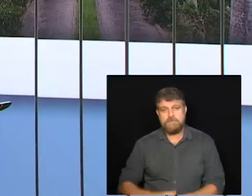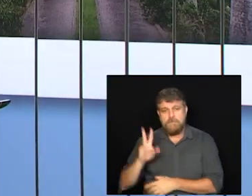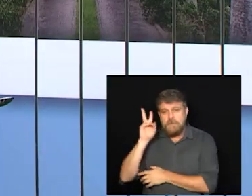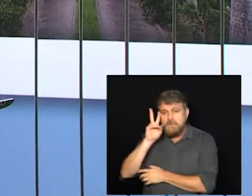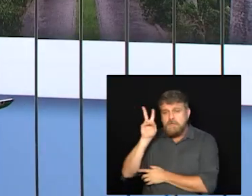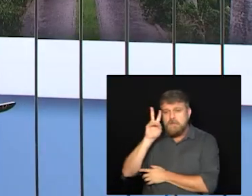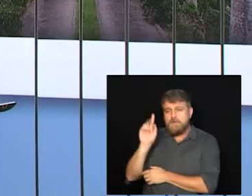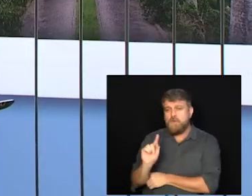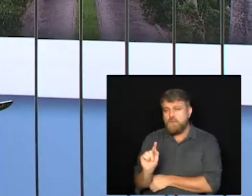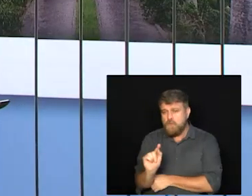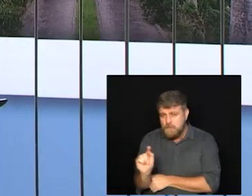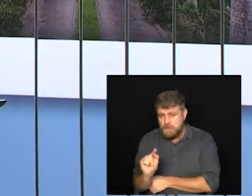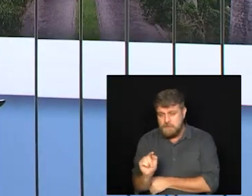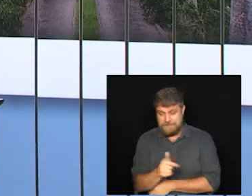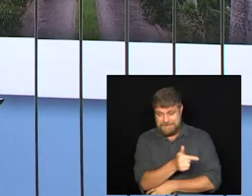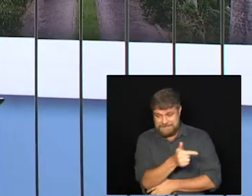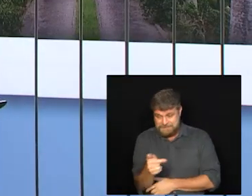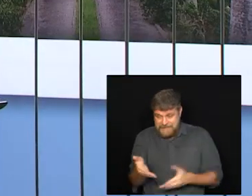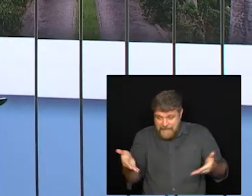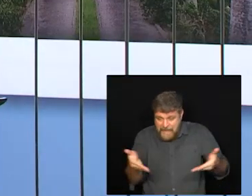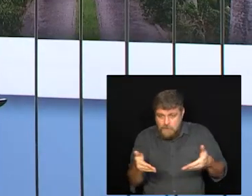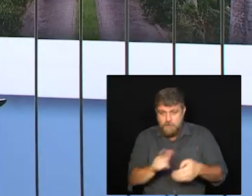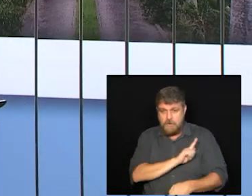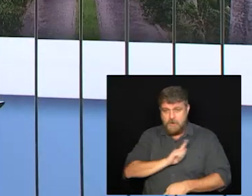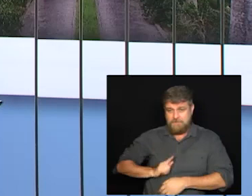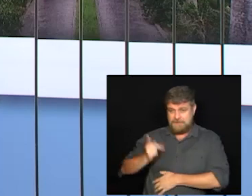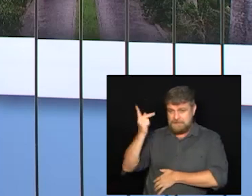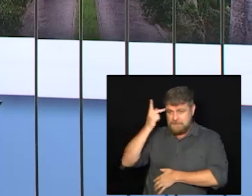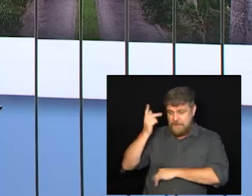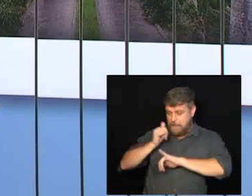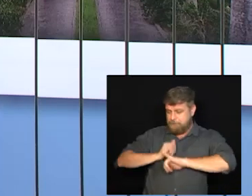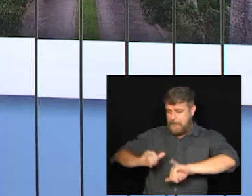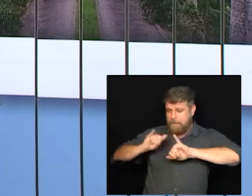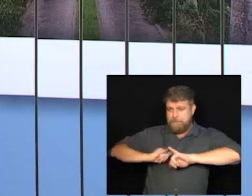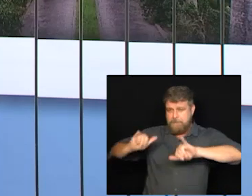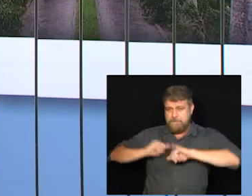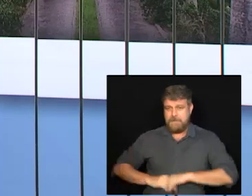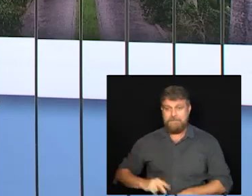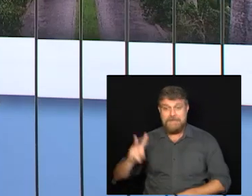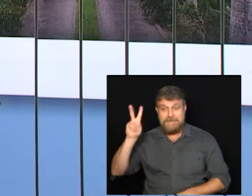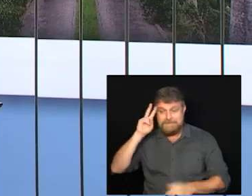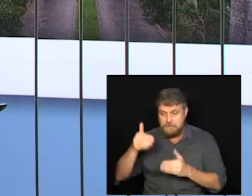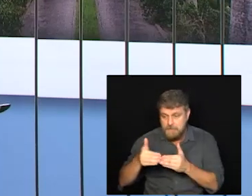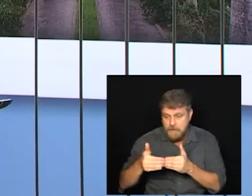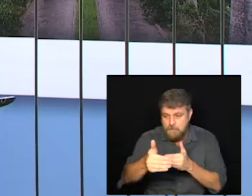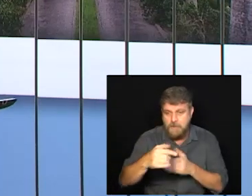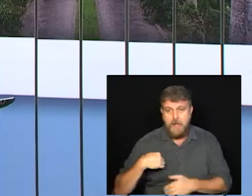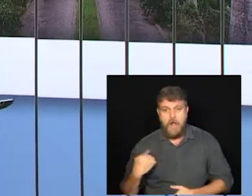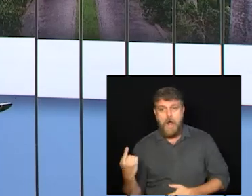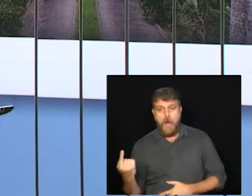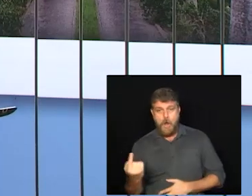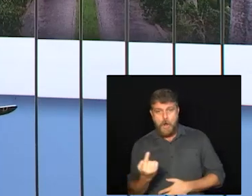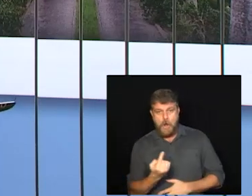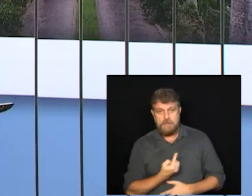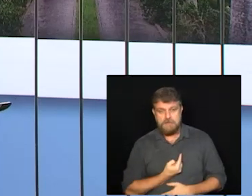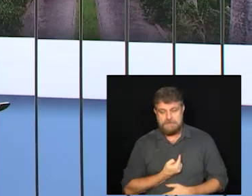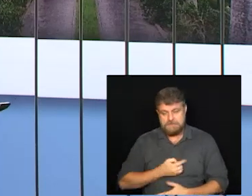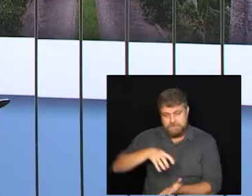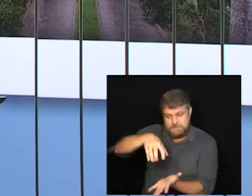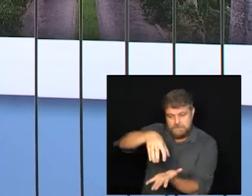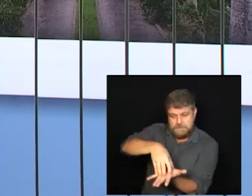Lembrando que nesta semana o governo do estado anunciou que a partir da próxima segunda-feira nós teremos a AME em